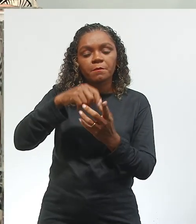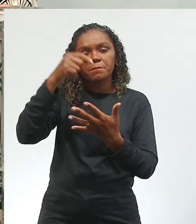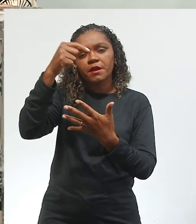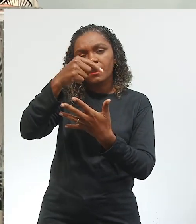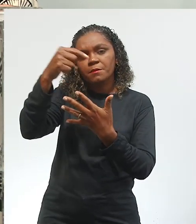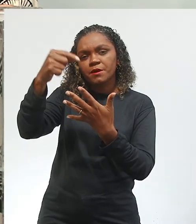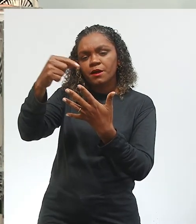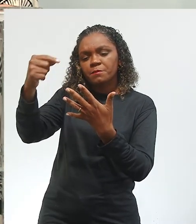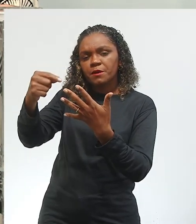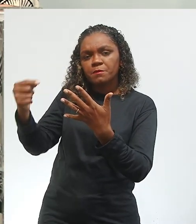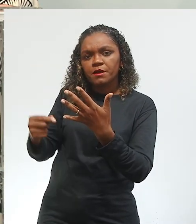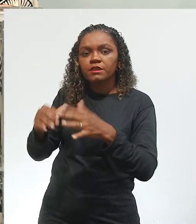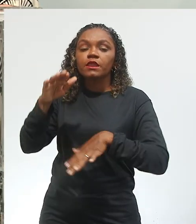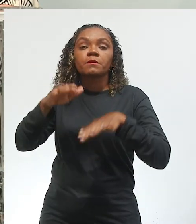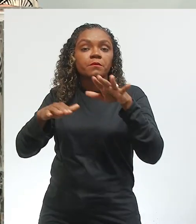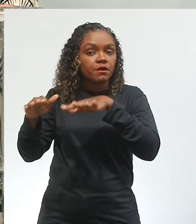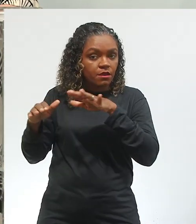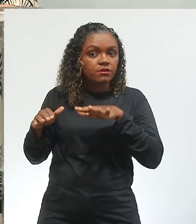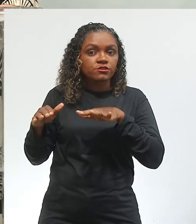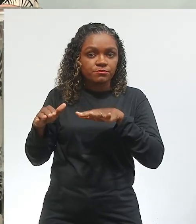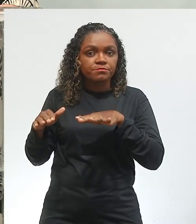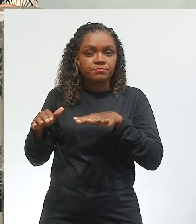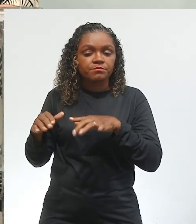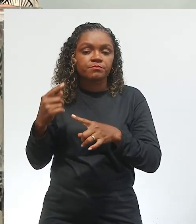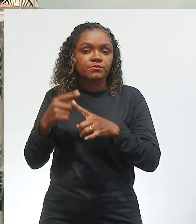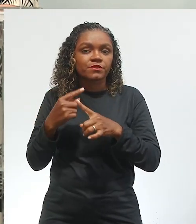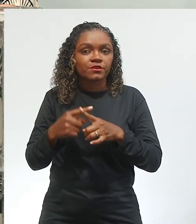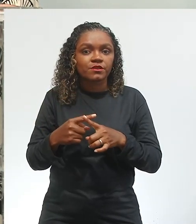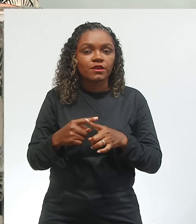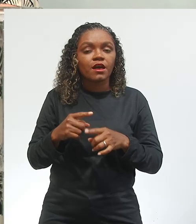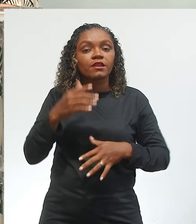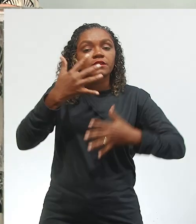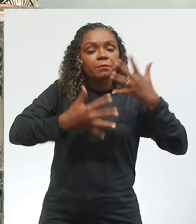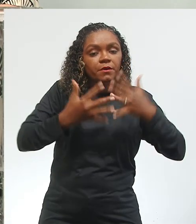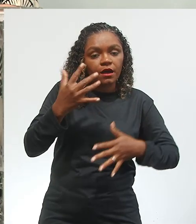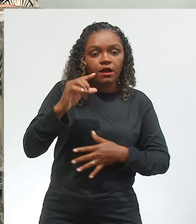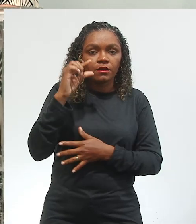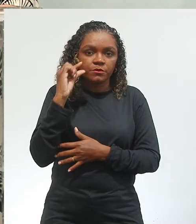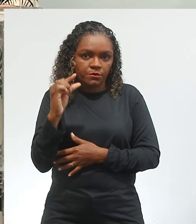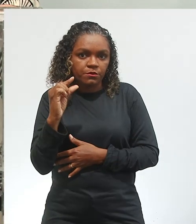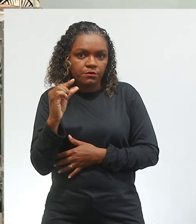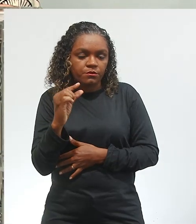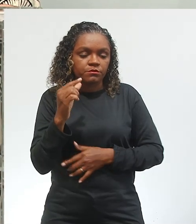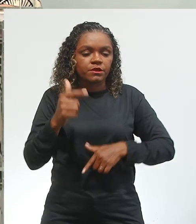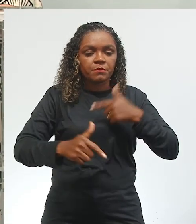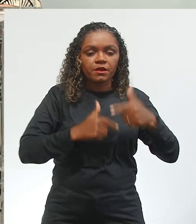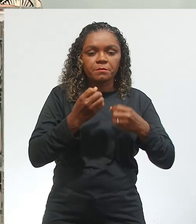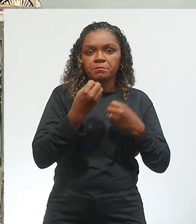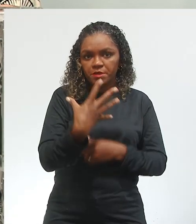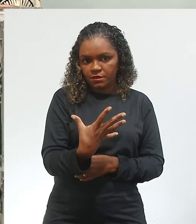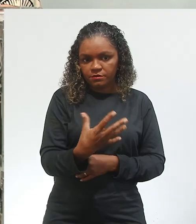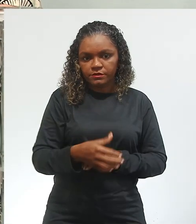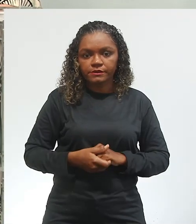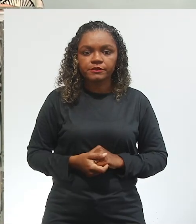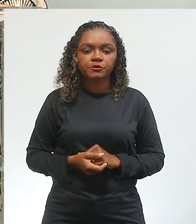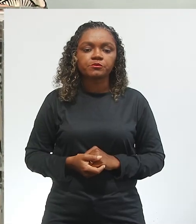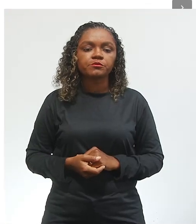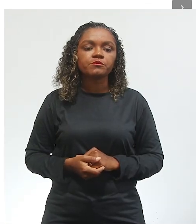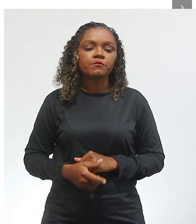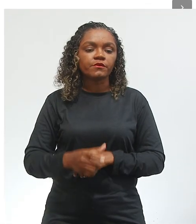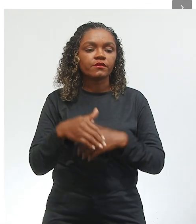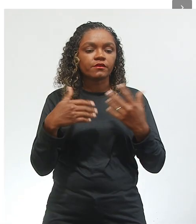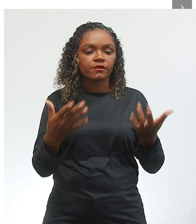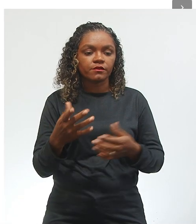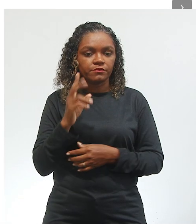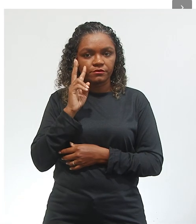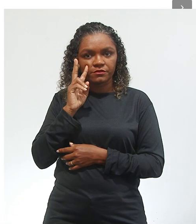enfim, uma série de questões que podem estar ameaçando a nossa prestação daquele serviço. Então, a gente tem, como pode ser